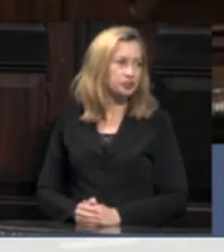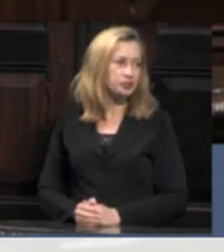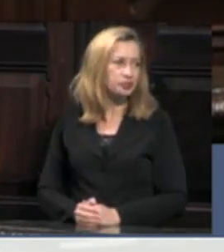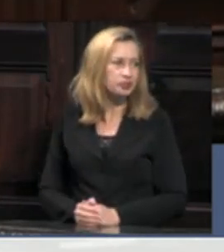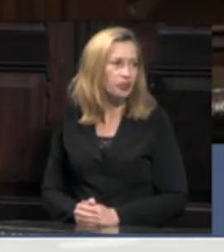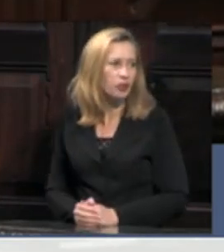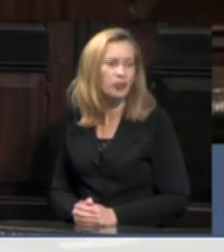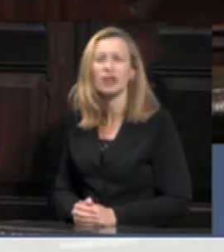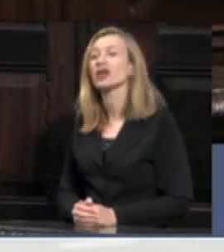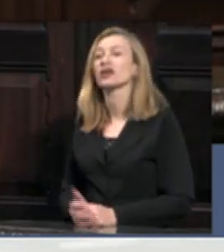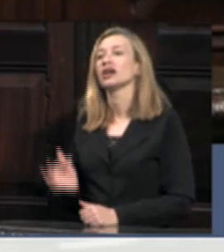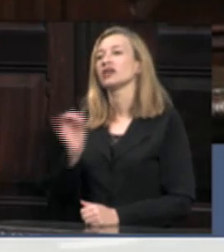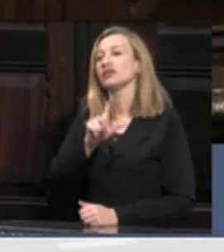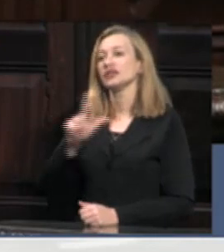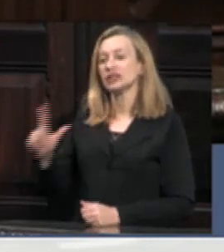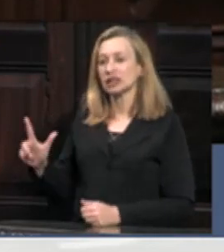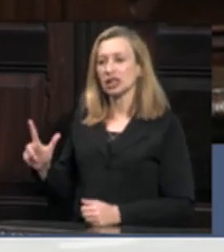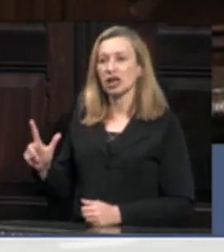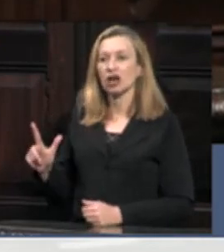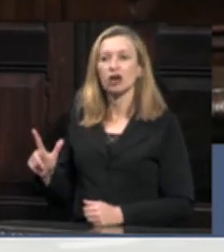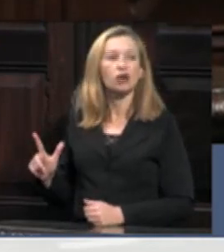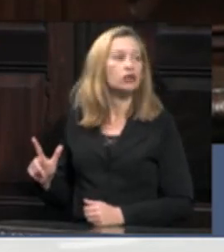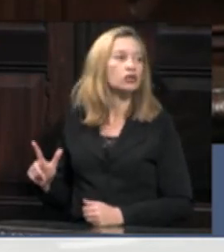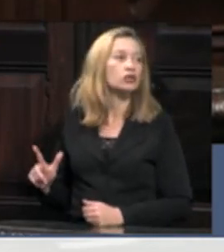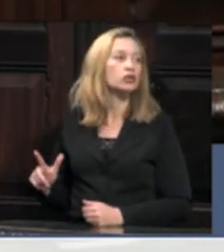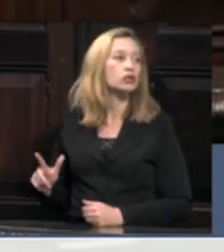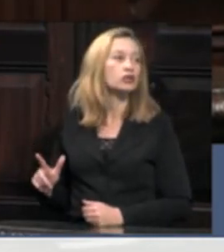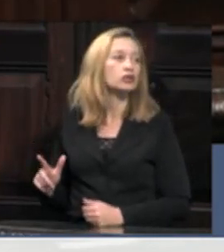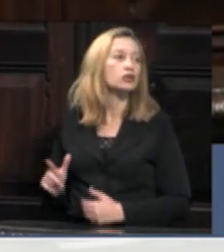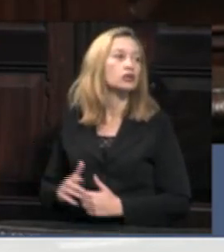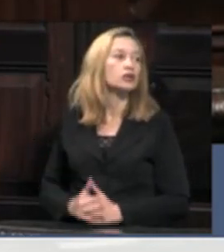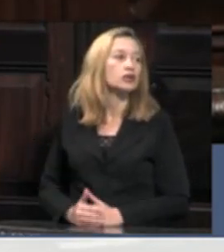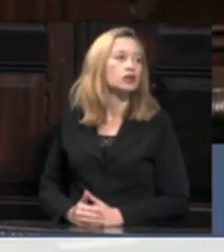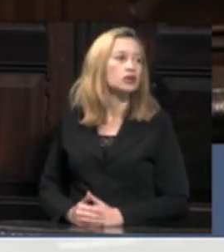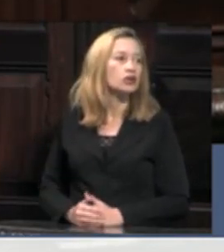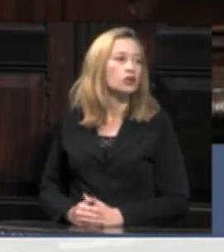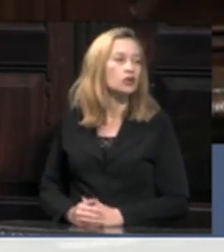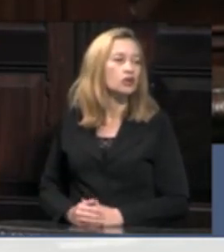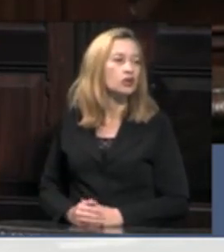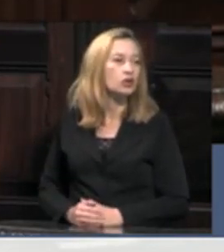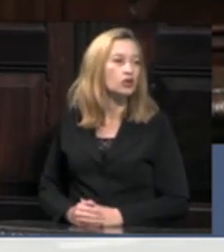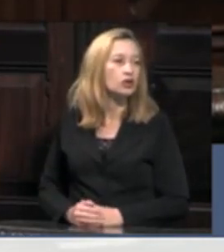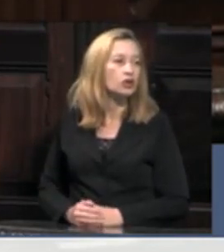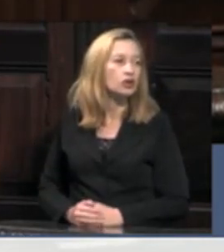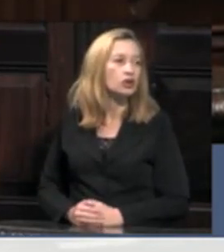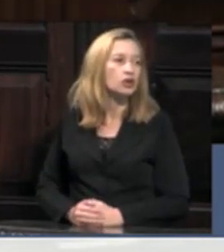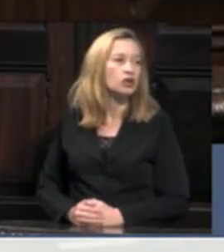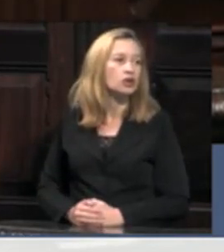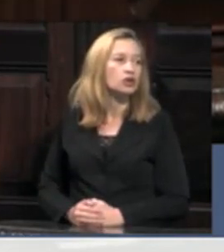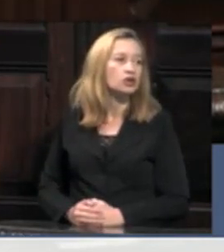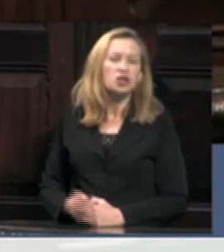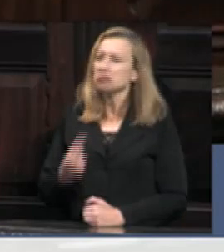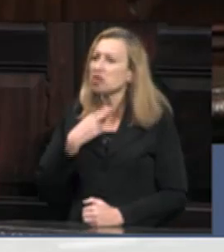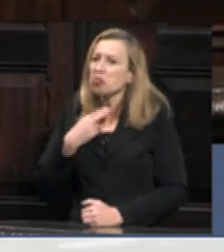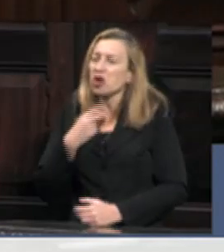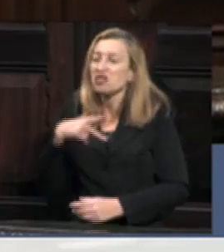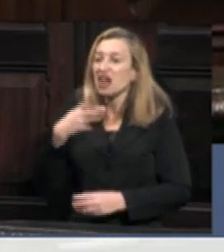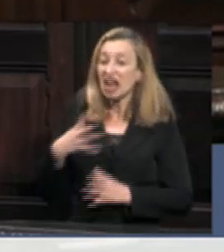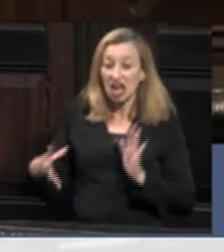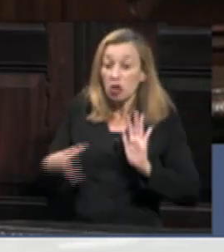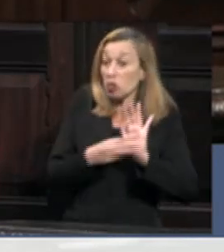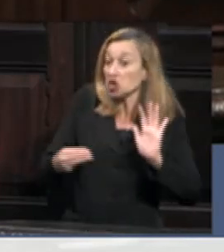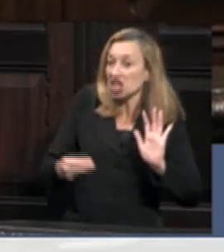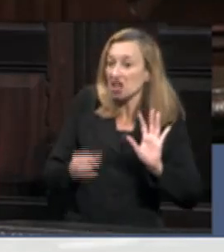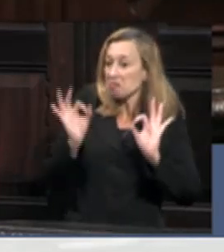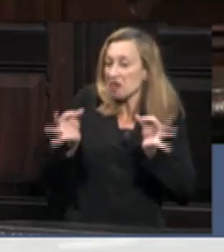em isenções fiscais a nível federal, estadual e municipal, não pode dizer que esse é o modelo ideal. Já